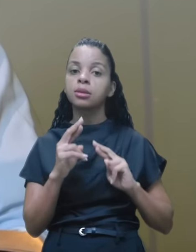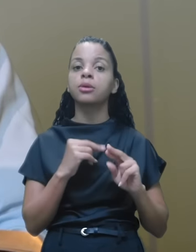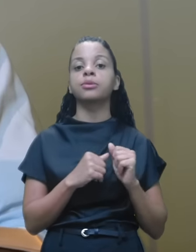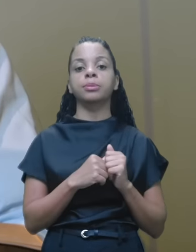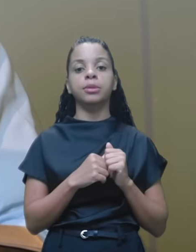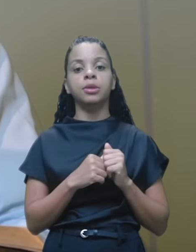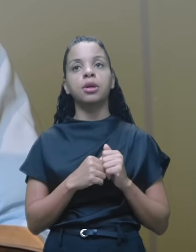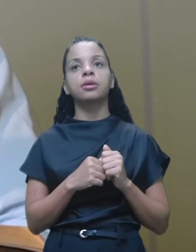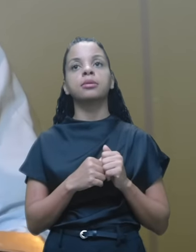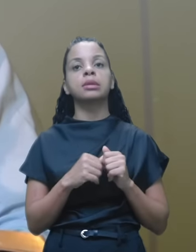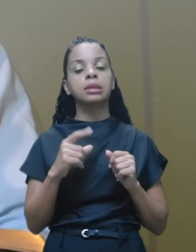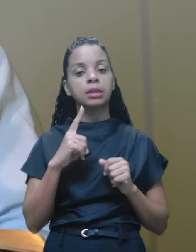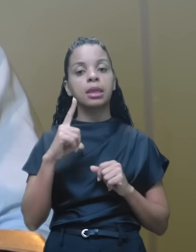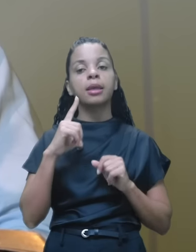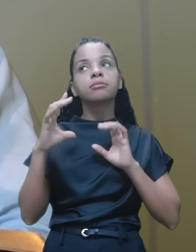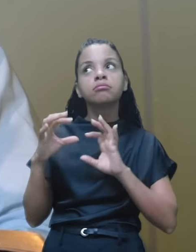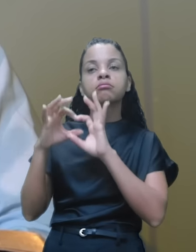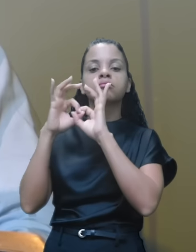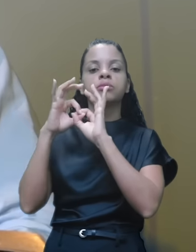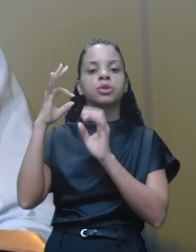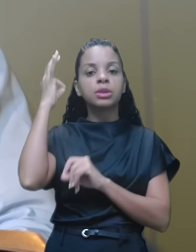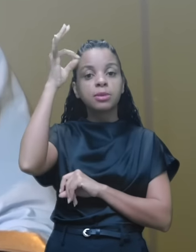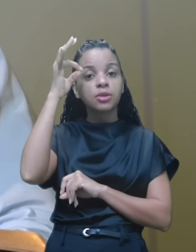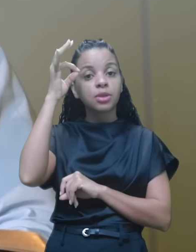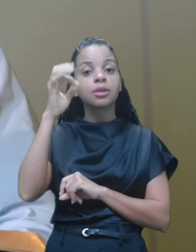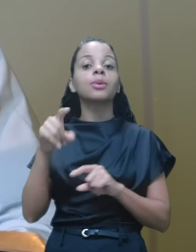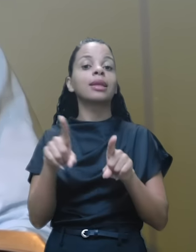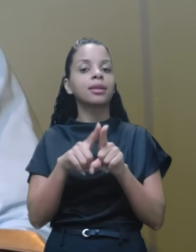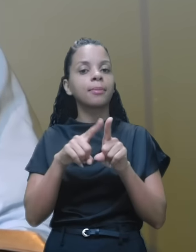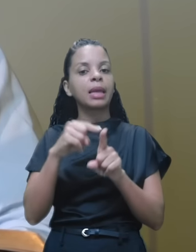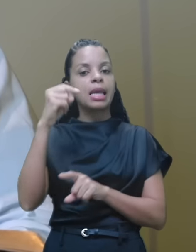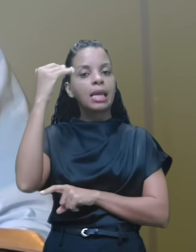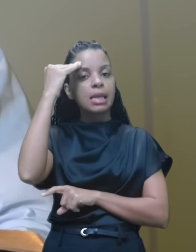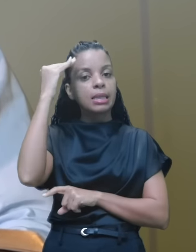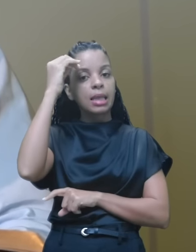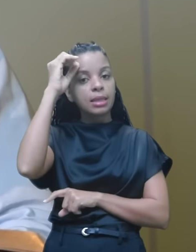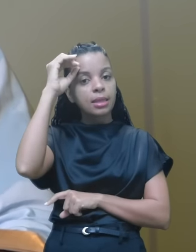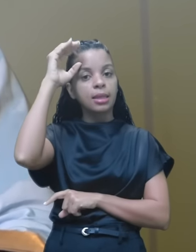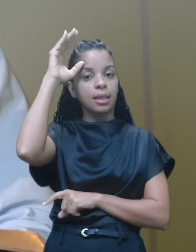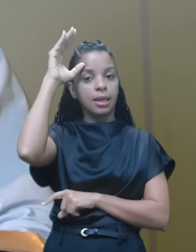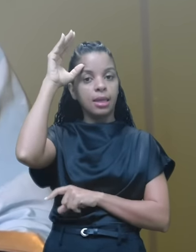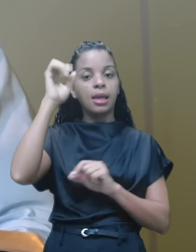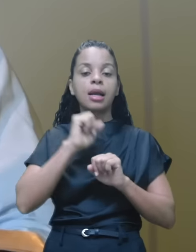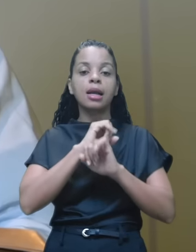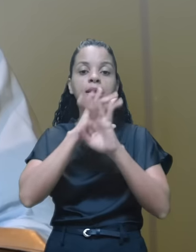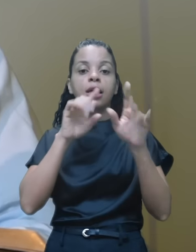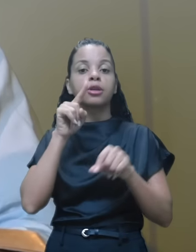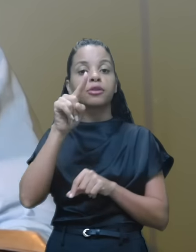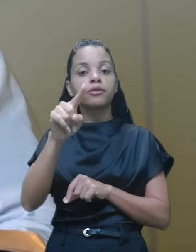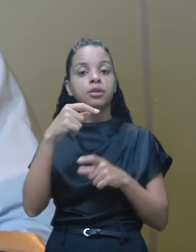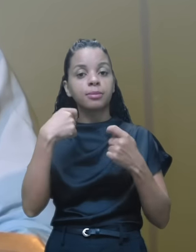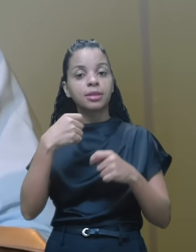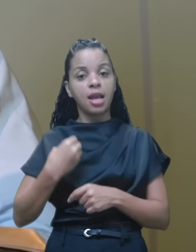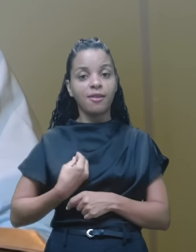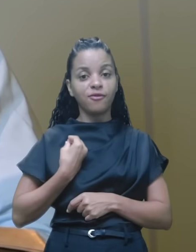ouvir a voz do Espírito Santo e entender que você foi chamado para viver uma vida